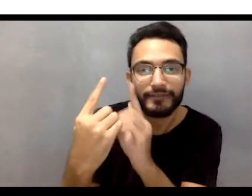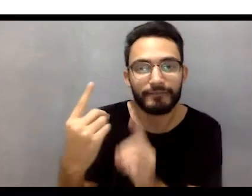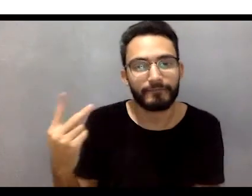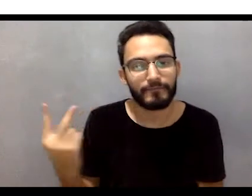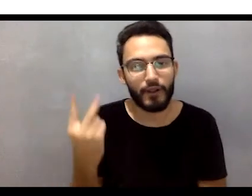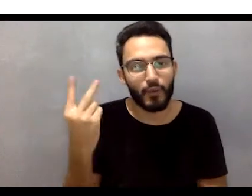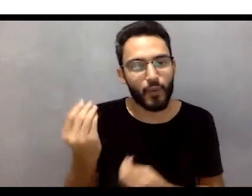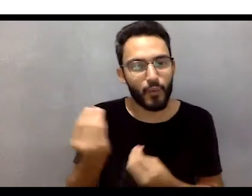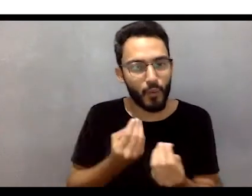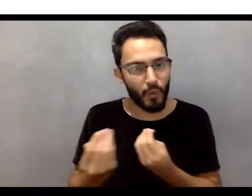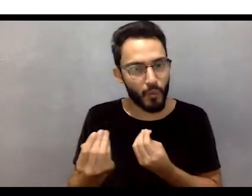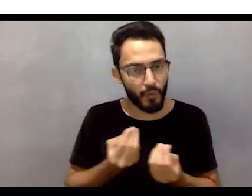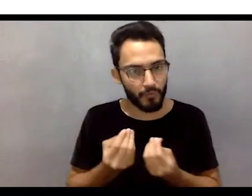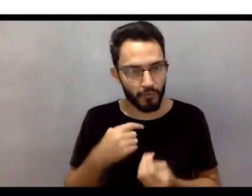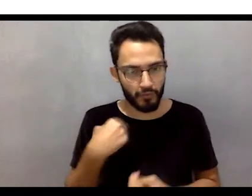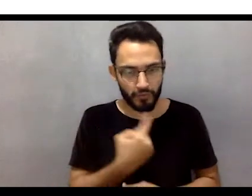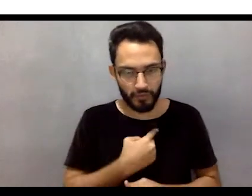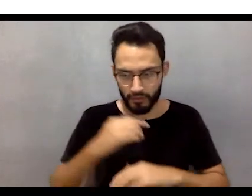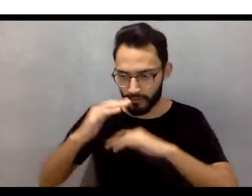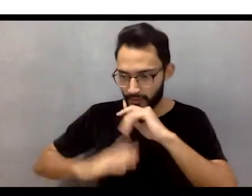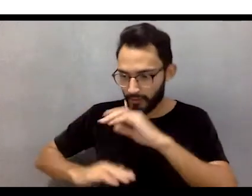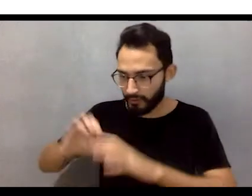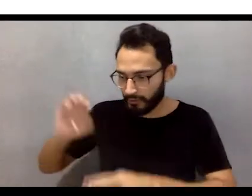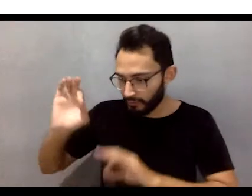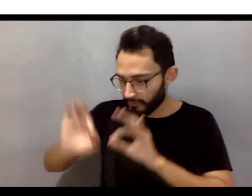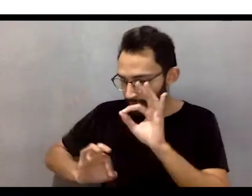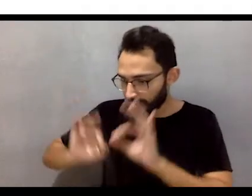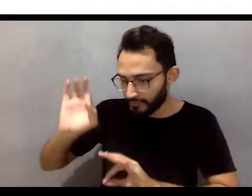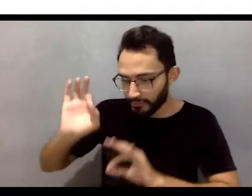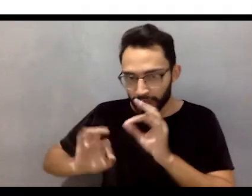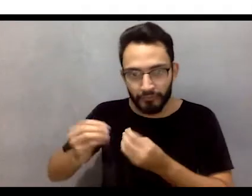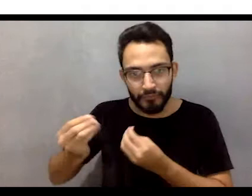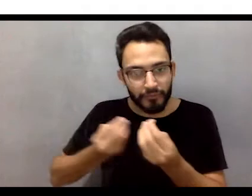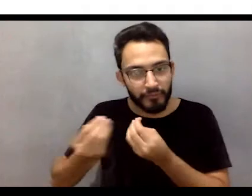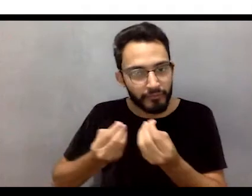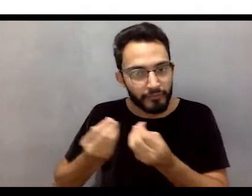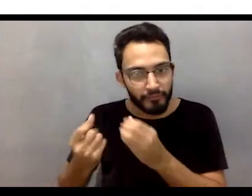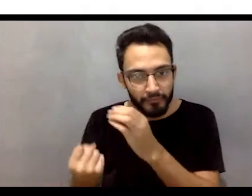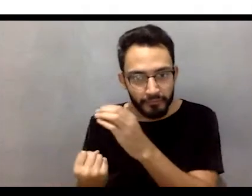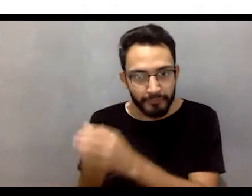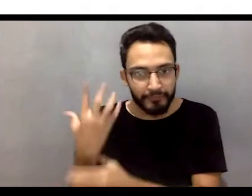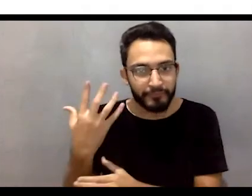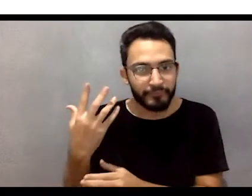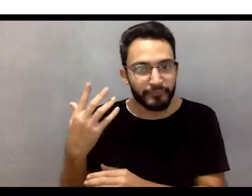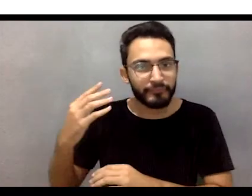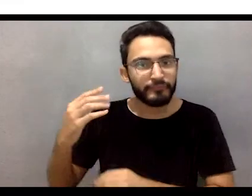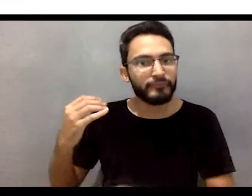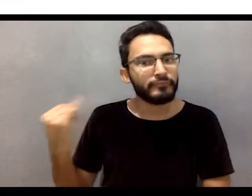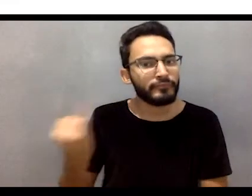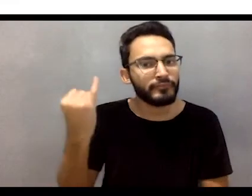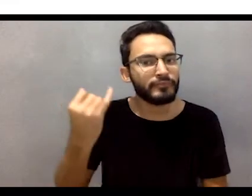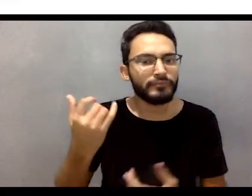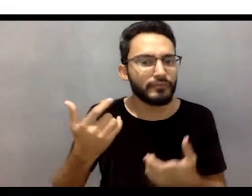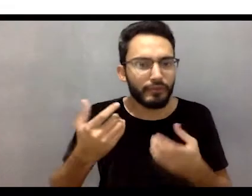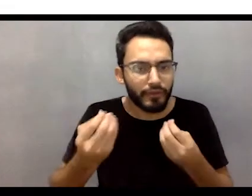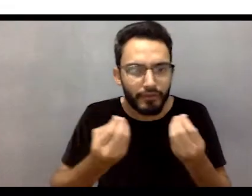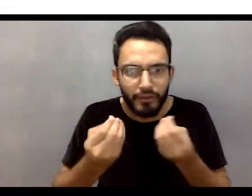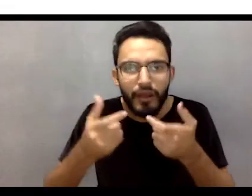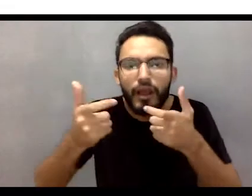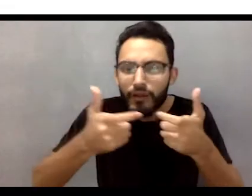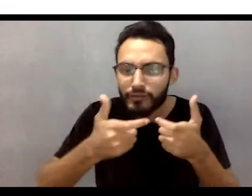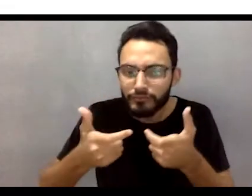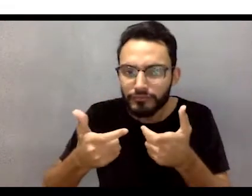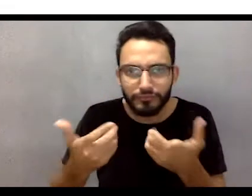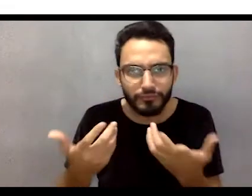valor? Como que a gente faz? Como que a gente gera este valor? De onde que vem esse product